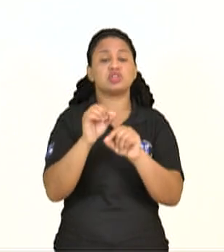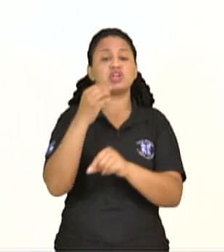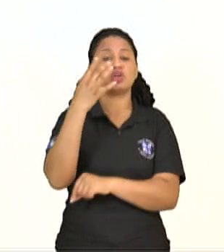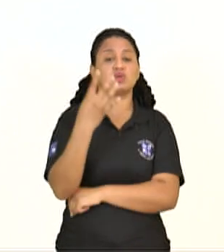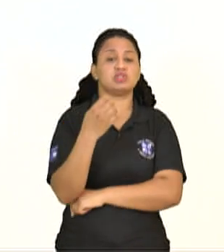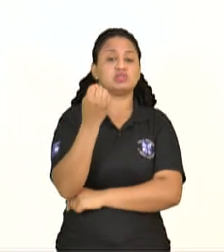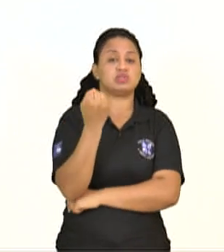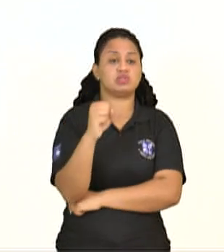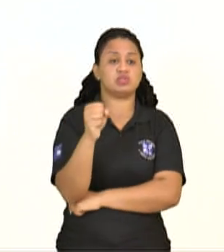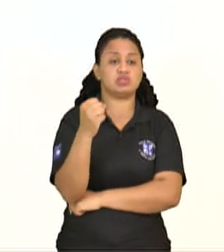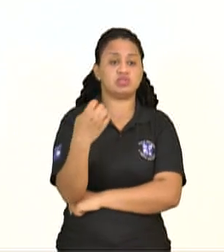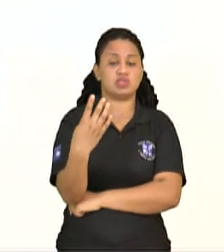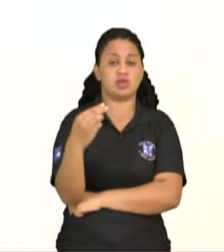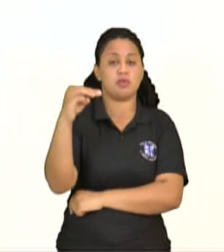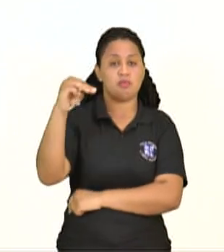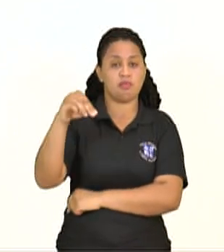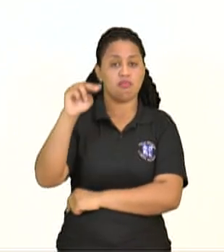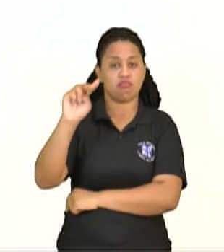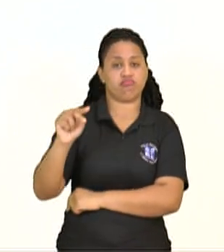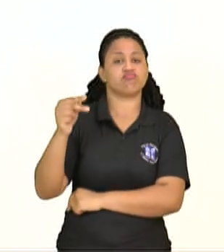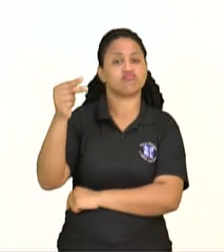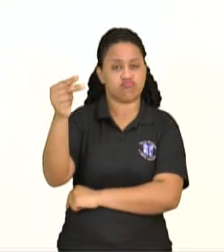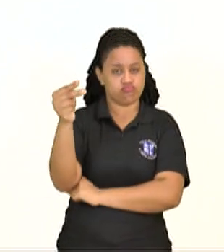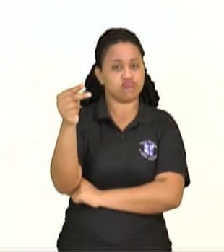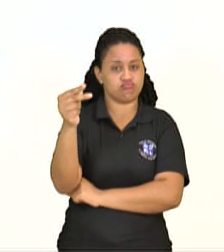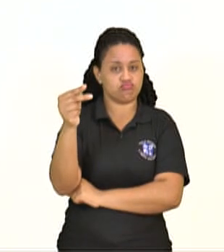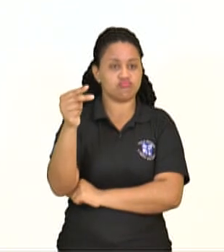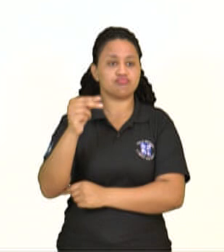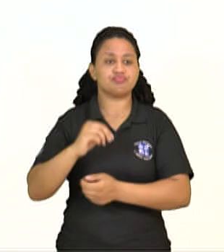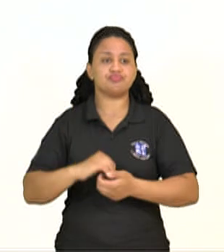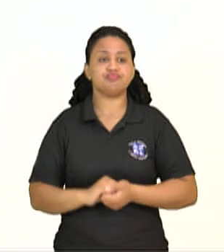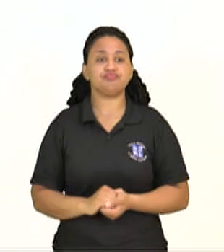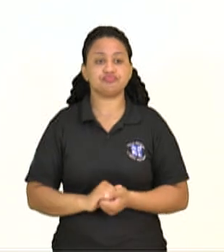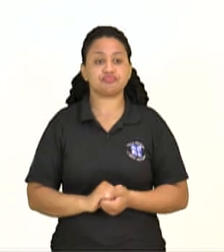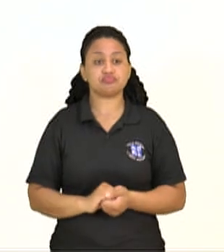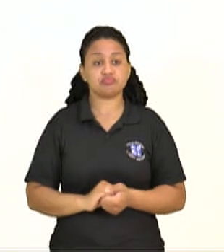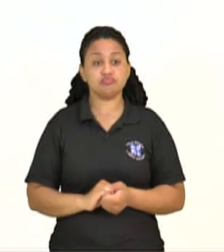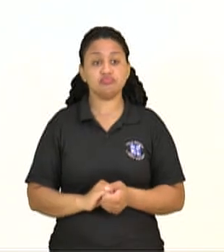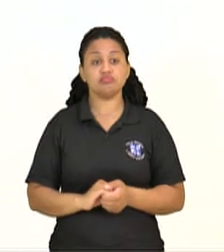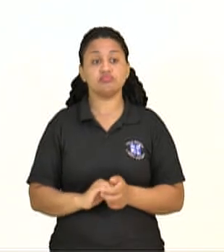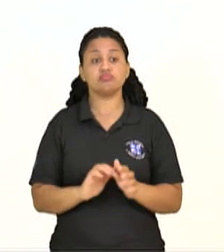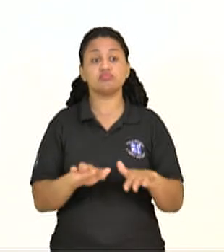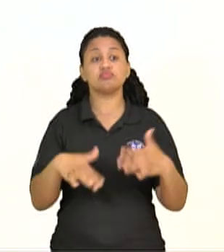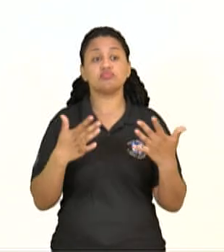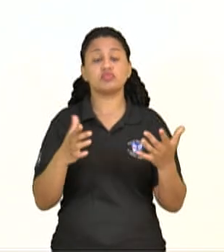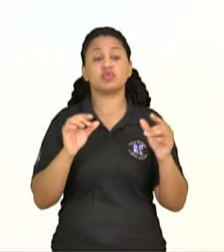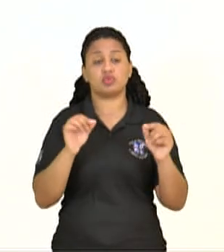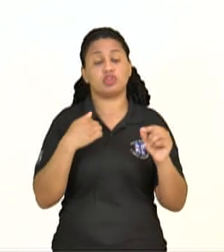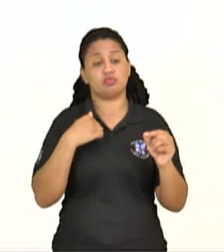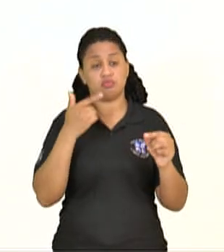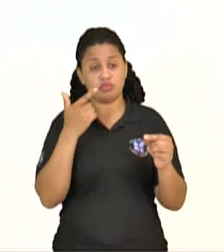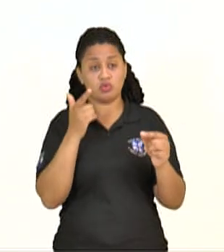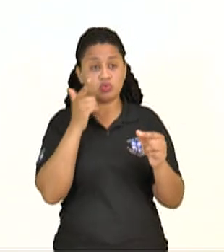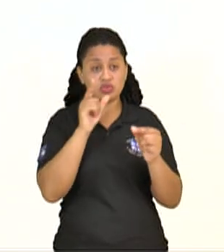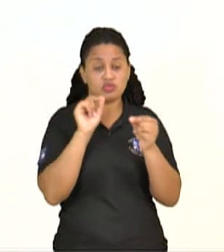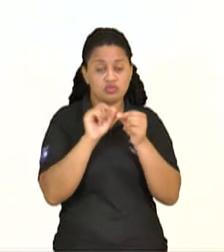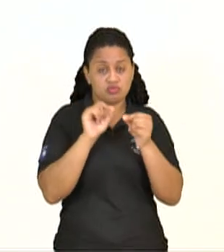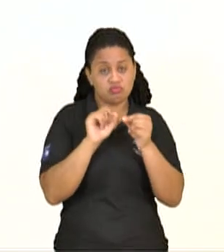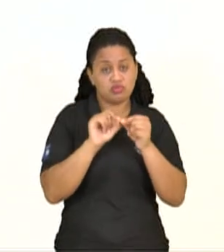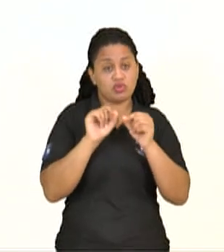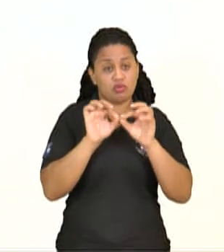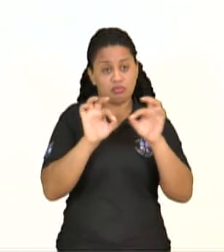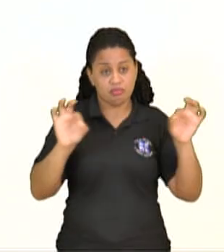2, que vai dar 484 metros quadrados. Muito bem, tá? Então, e por se tratar, né, de